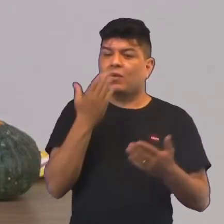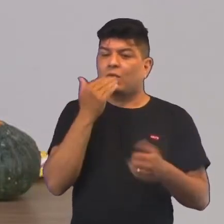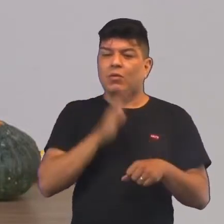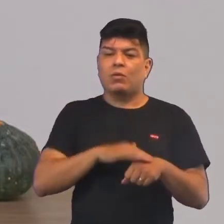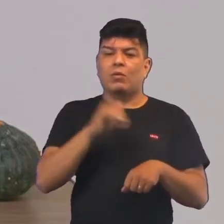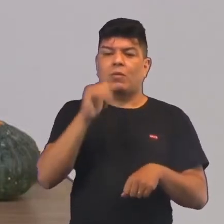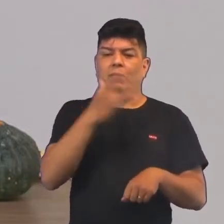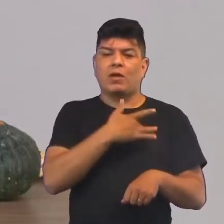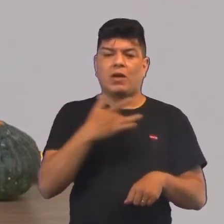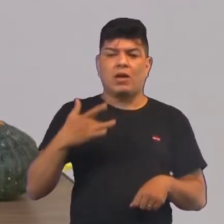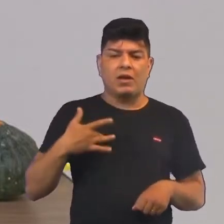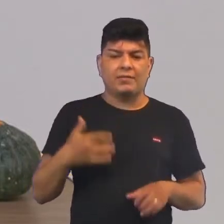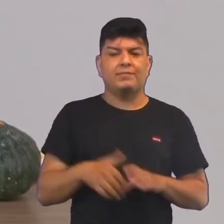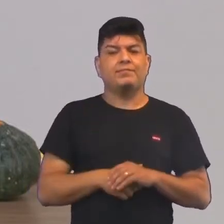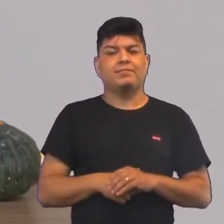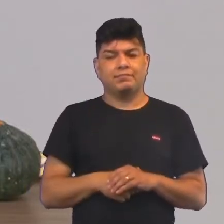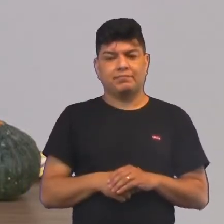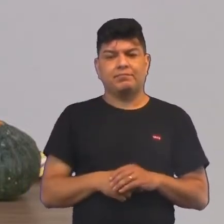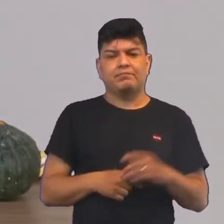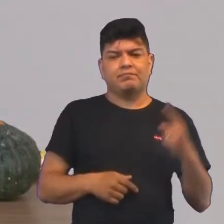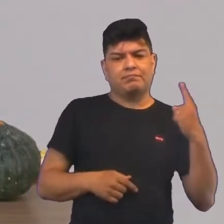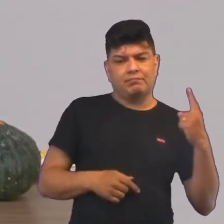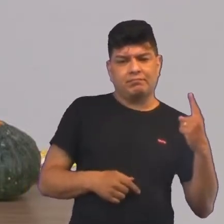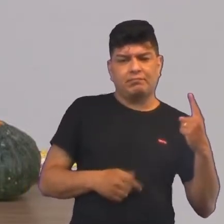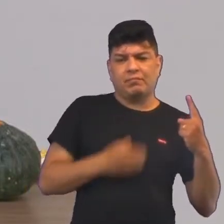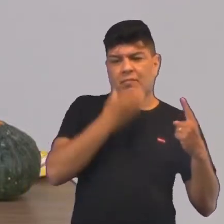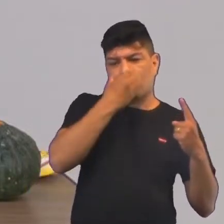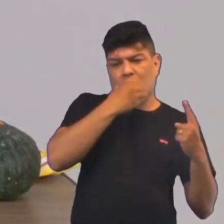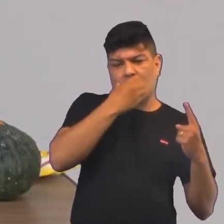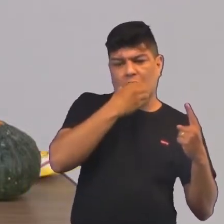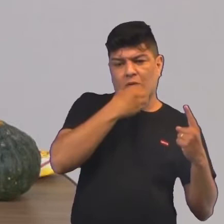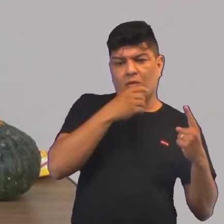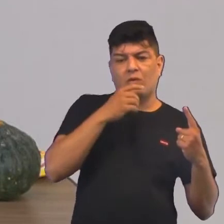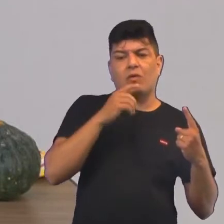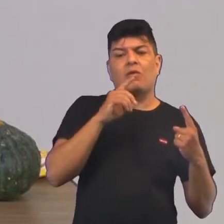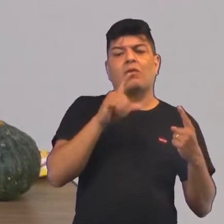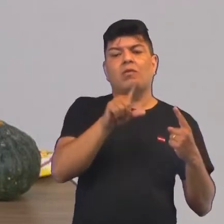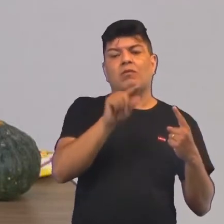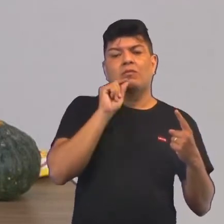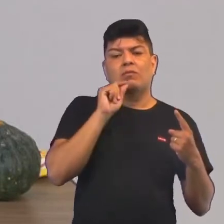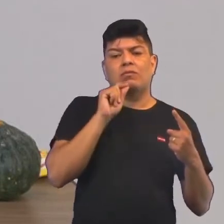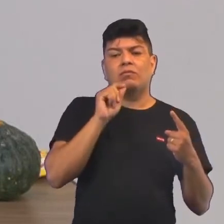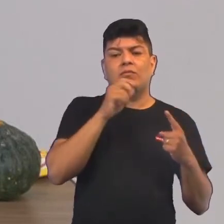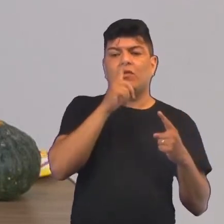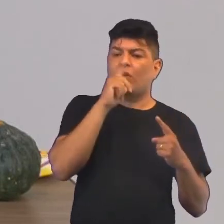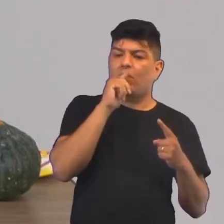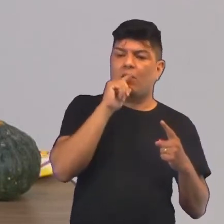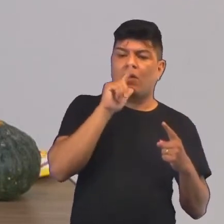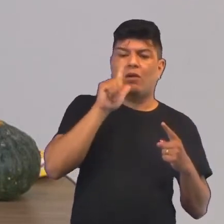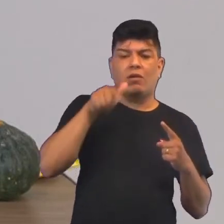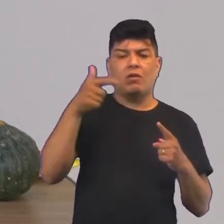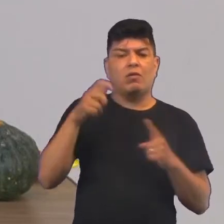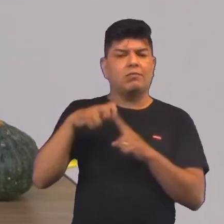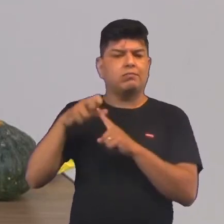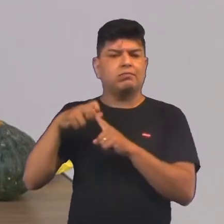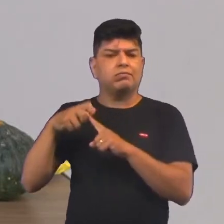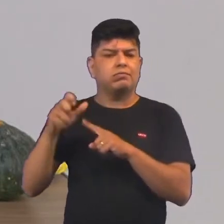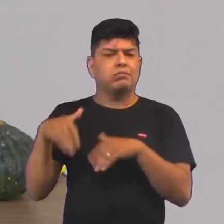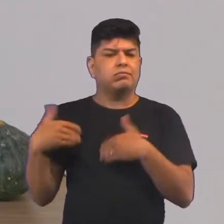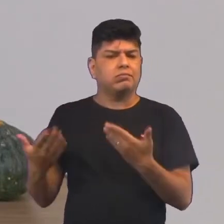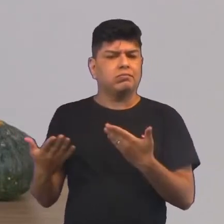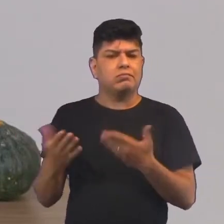ingeriu uma alimentação mais saudável? A que escolheu uma fruta e escolheu tomar água em vez de